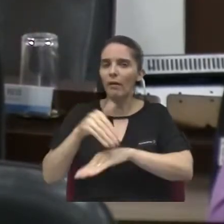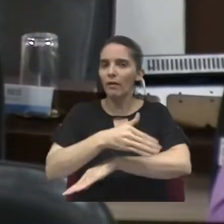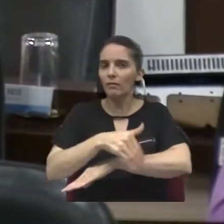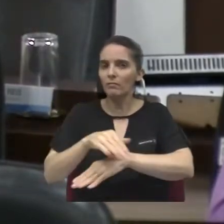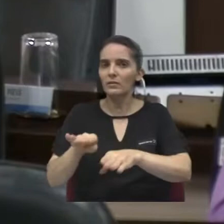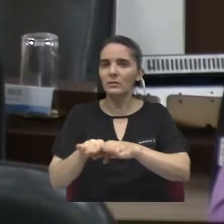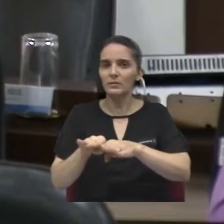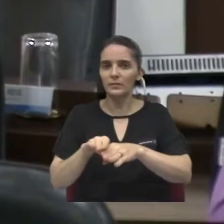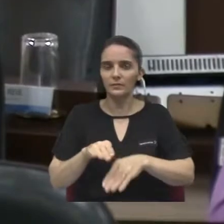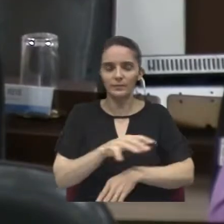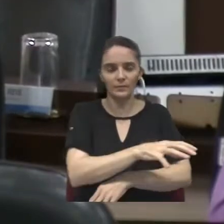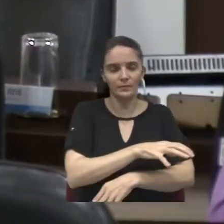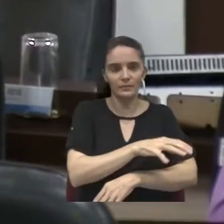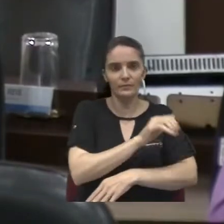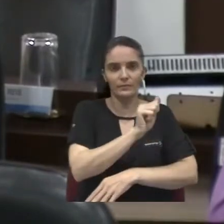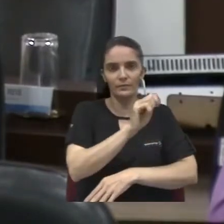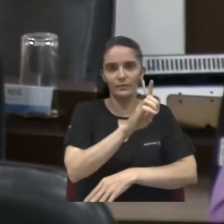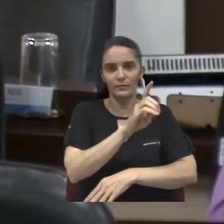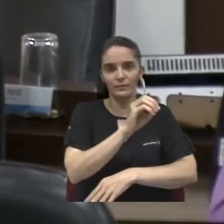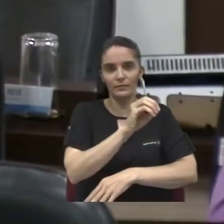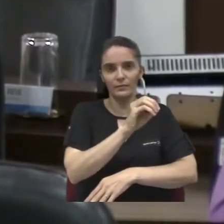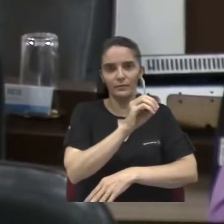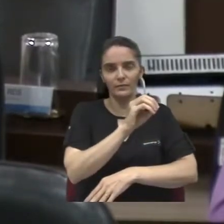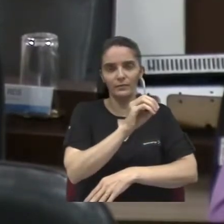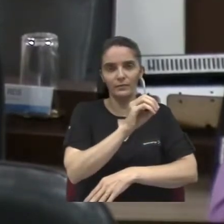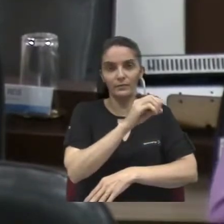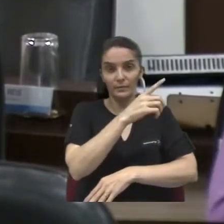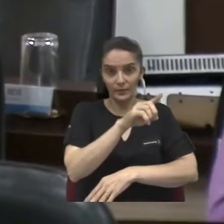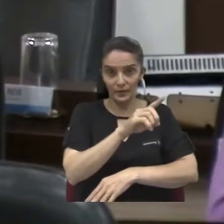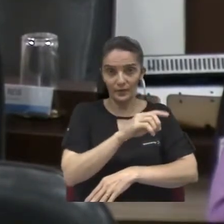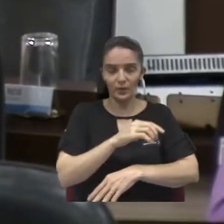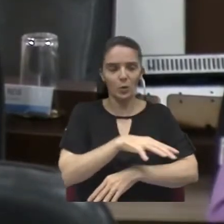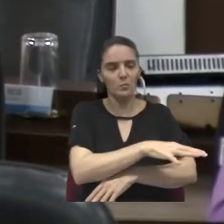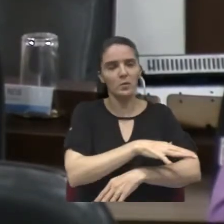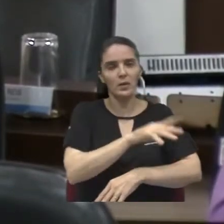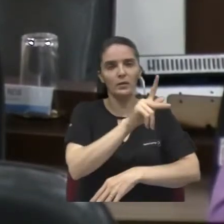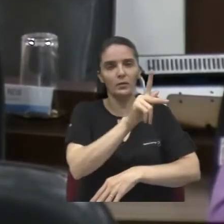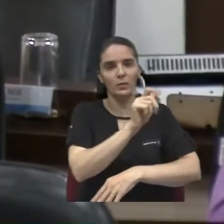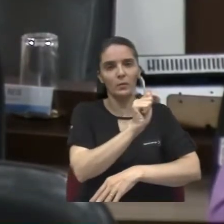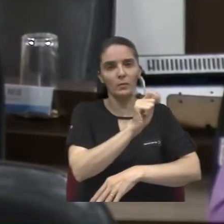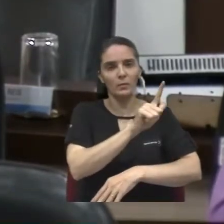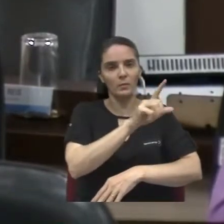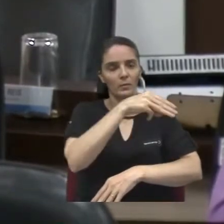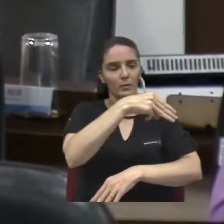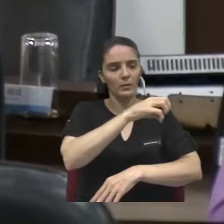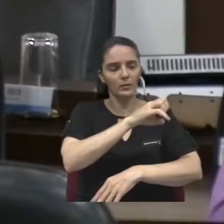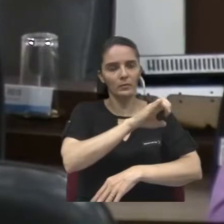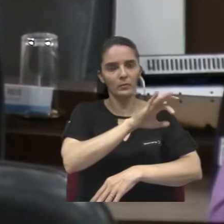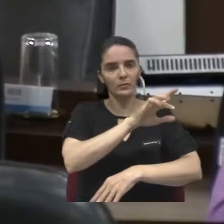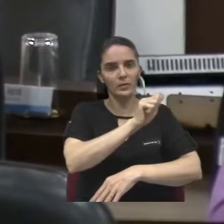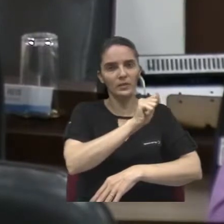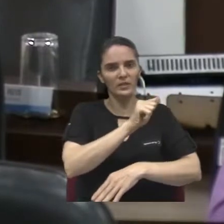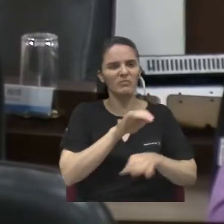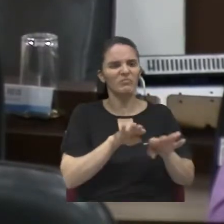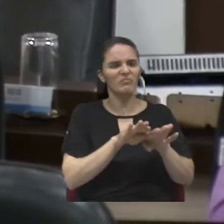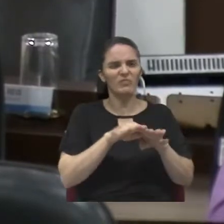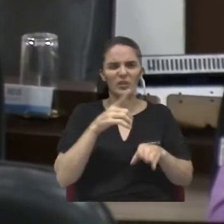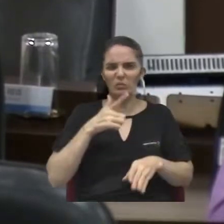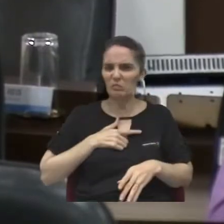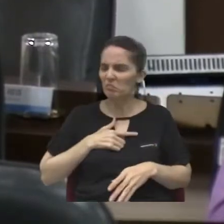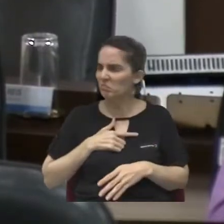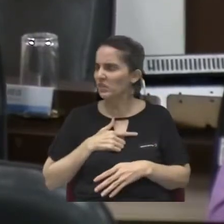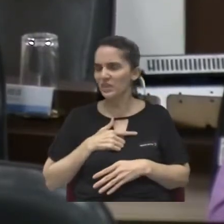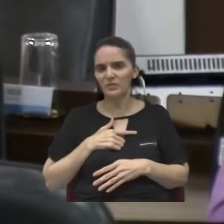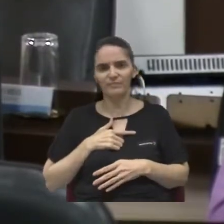Na Adão Duarte, ali a Praça Palmeiras, né, conhecido como Palmeiras também, passei semana passada, está muito feia aquela praça.